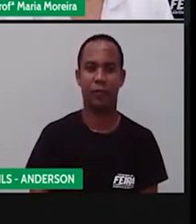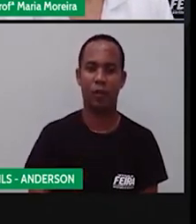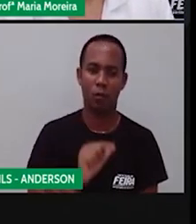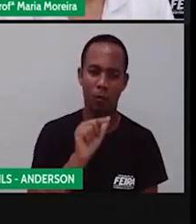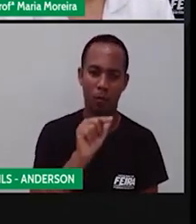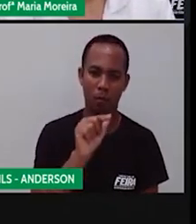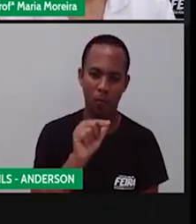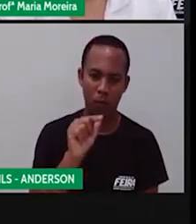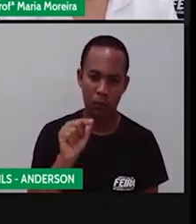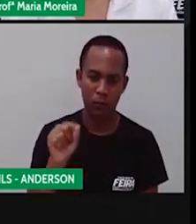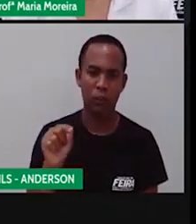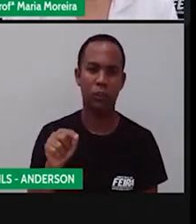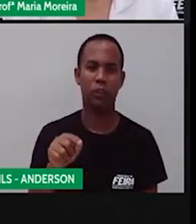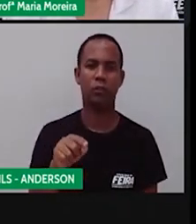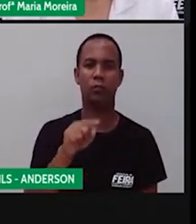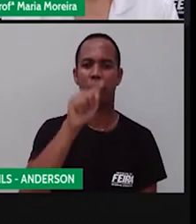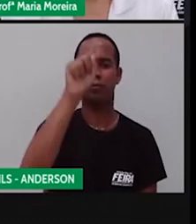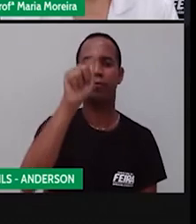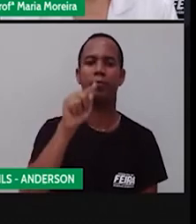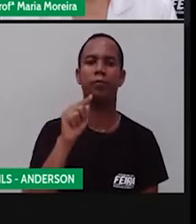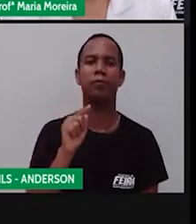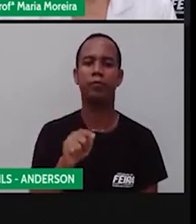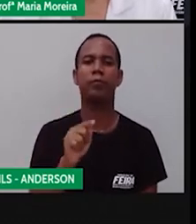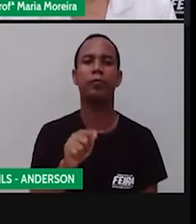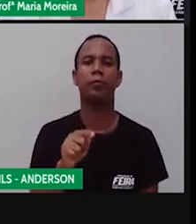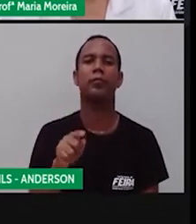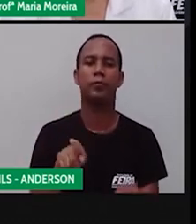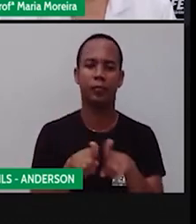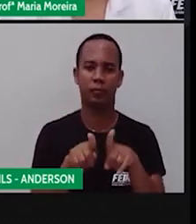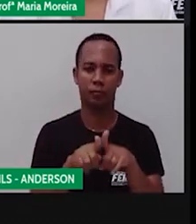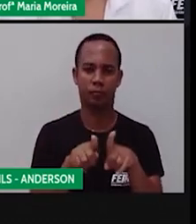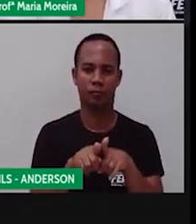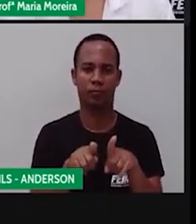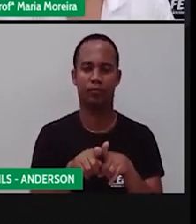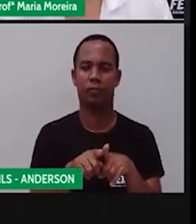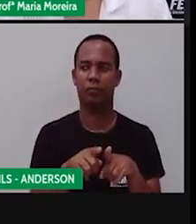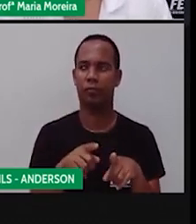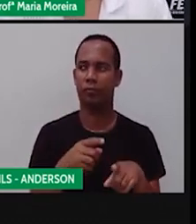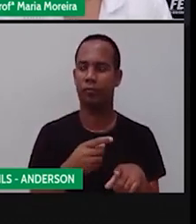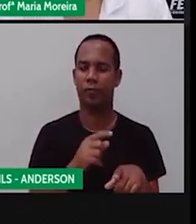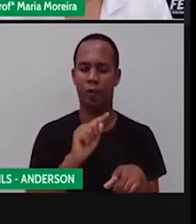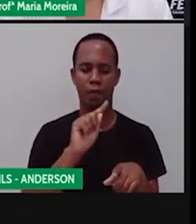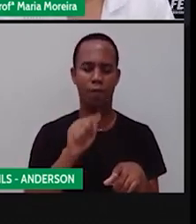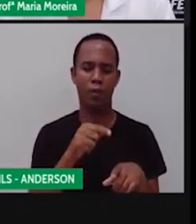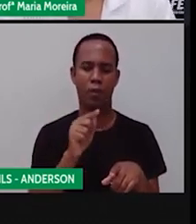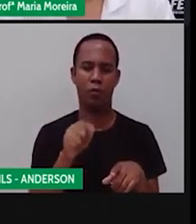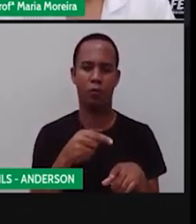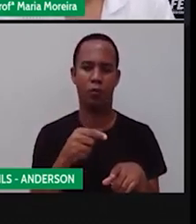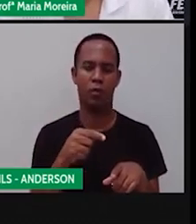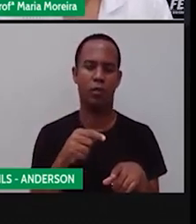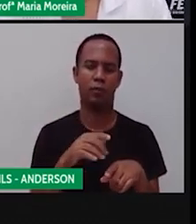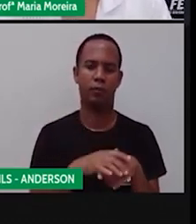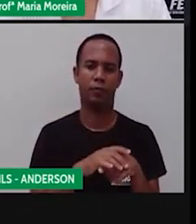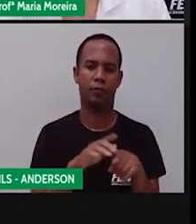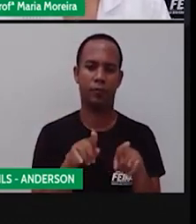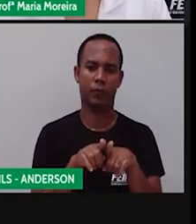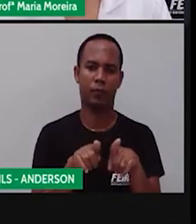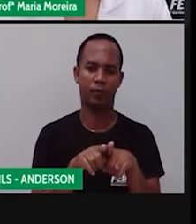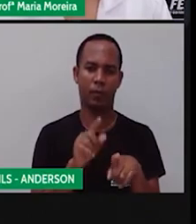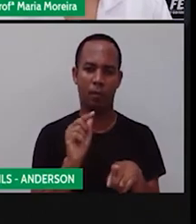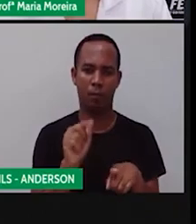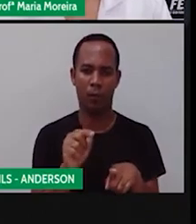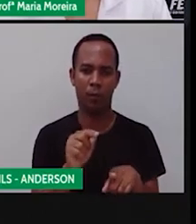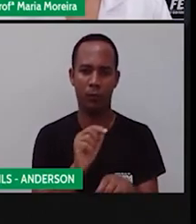Exclamação, interrogação, a gente já viu isso aqui em outros textos, não é isso? A vírgula que está aí, o ponto, não